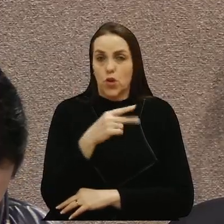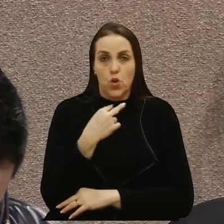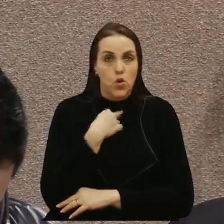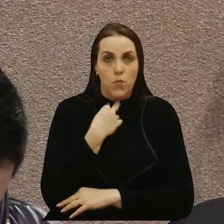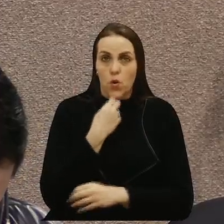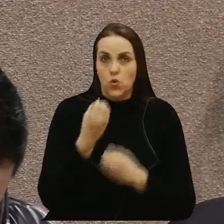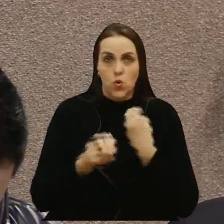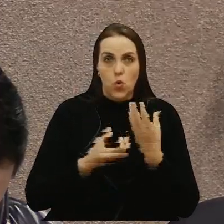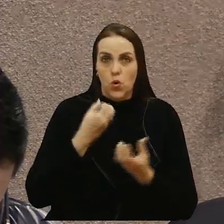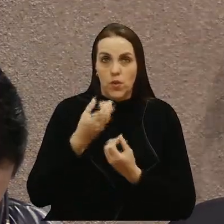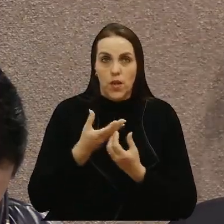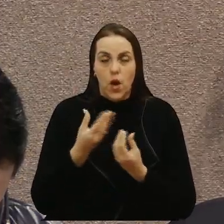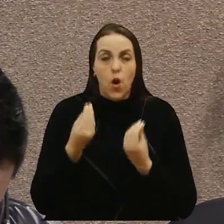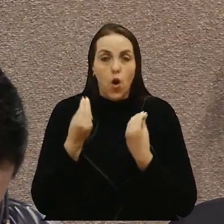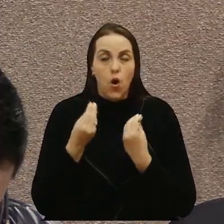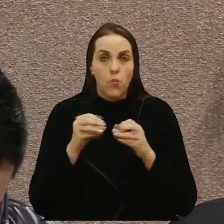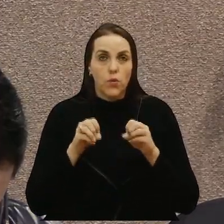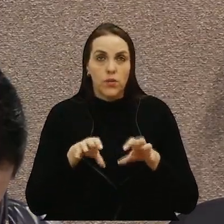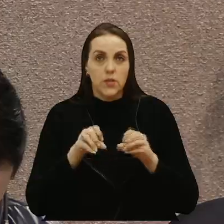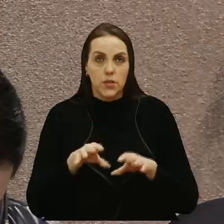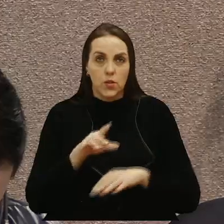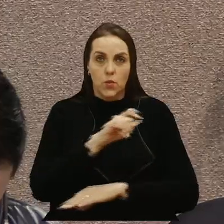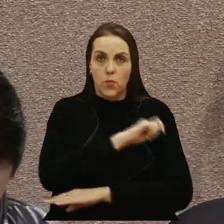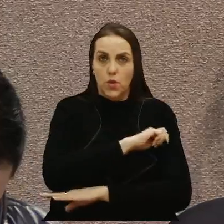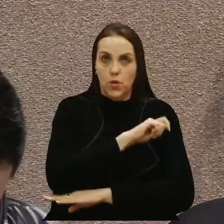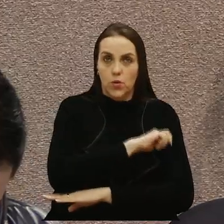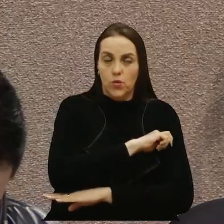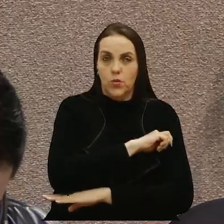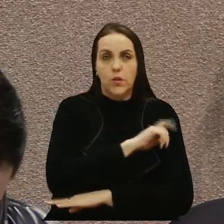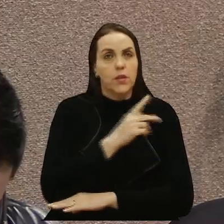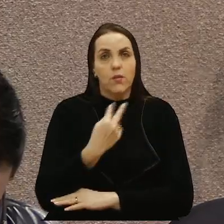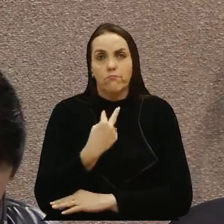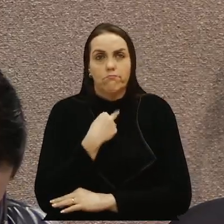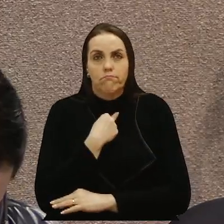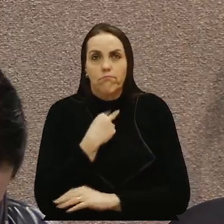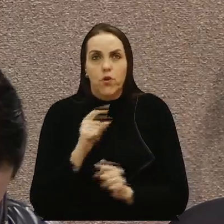ela ensinou aquilo para os alunos, então não o faça.